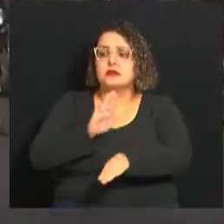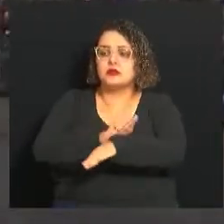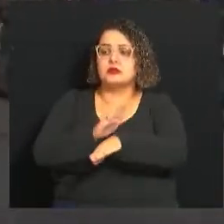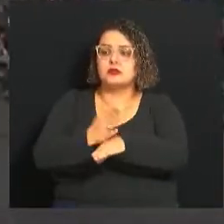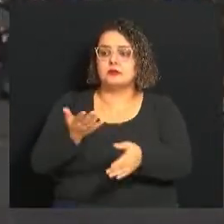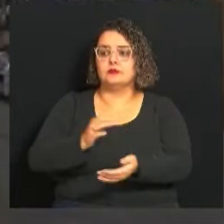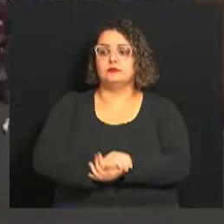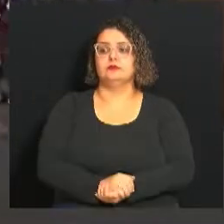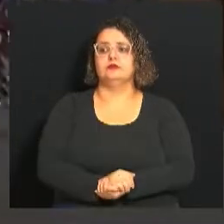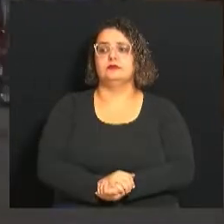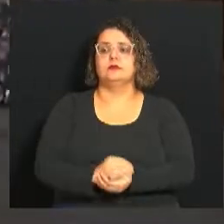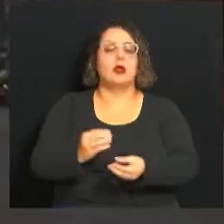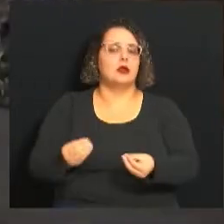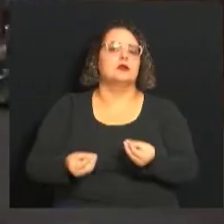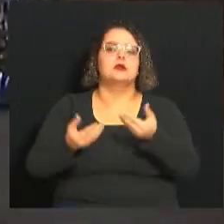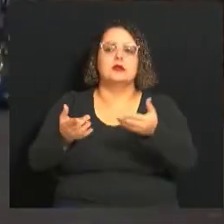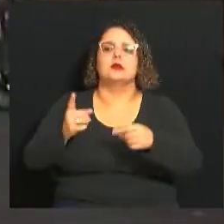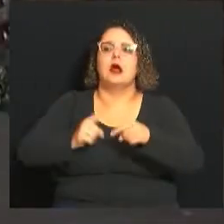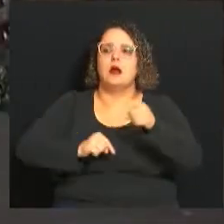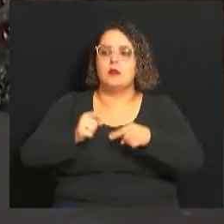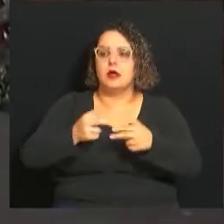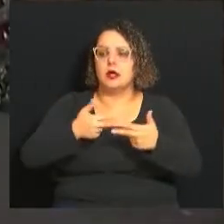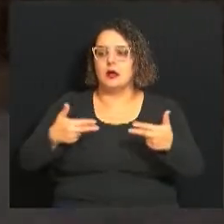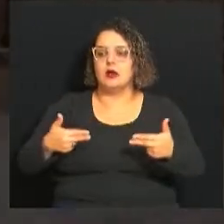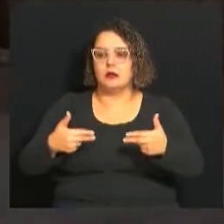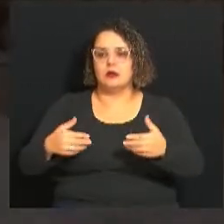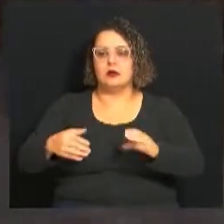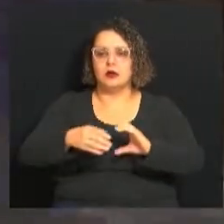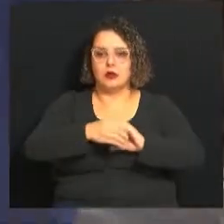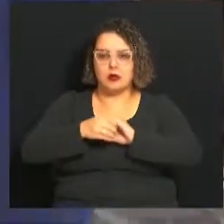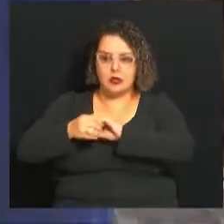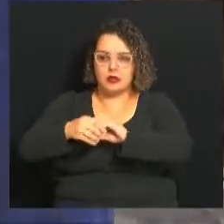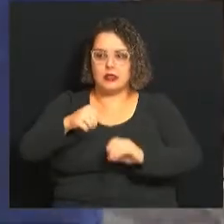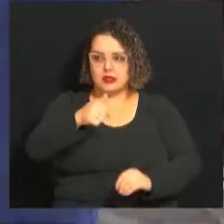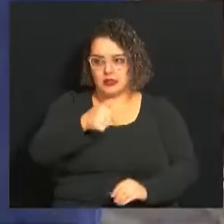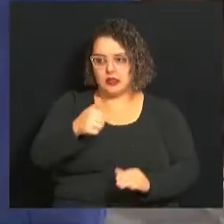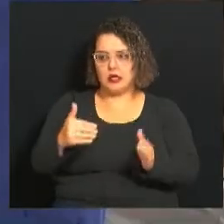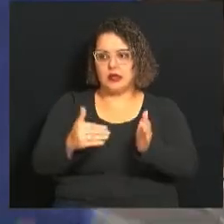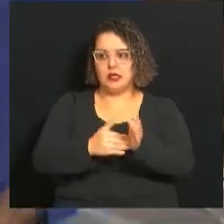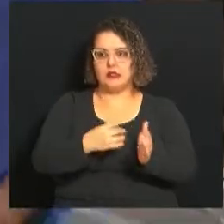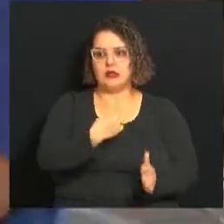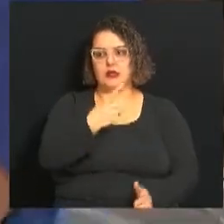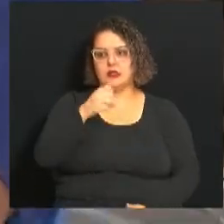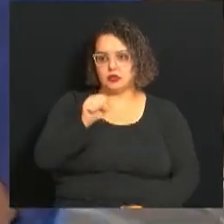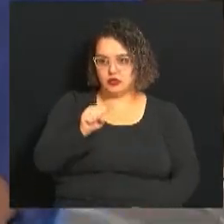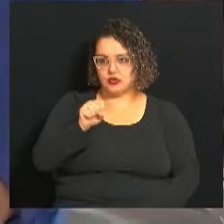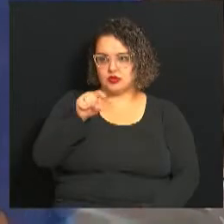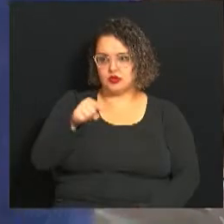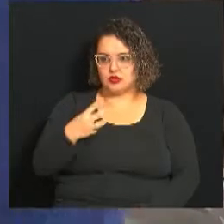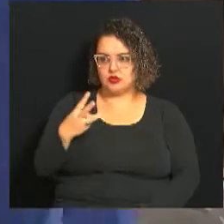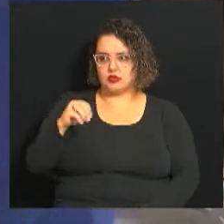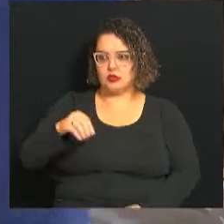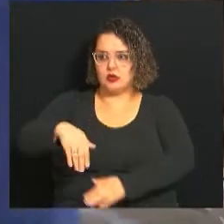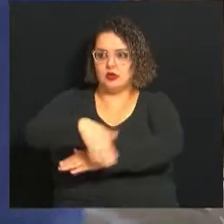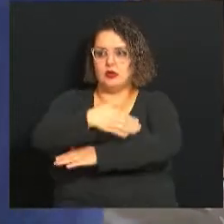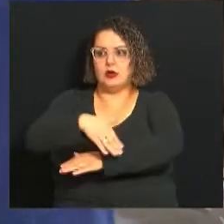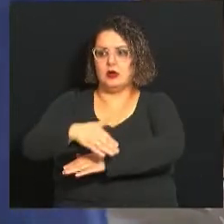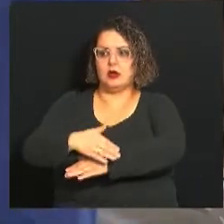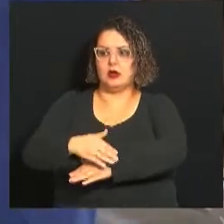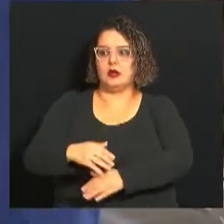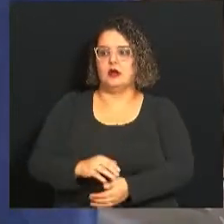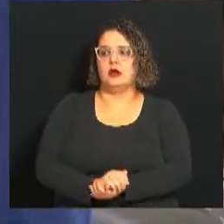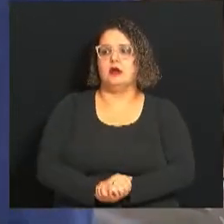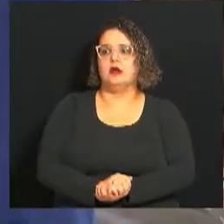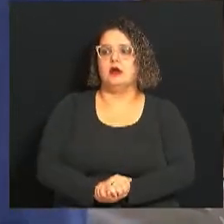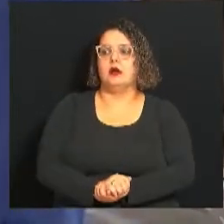colaborar é só trazer seu material. A cooperativa fica aberta das 7 da manhã às 18h30. Tá, qual que é o endereço aqui, O Rosilda? endereço aqui é Alaide